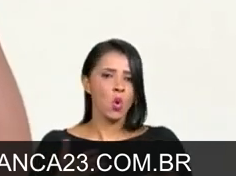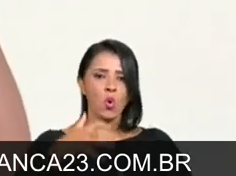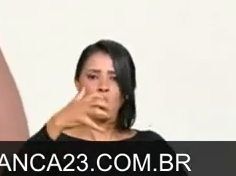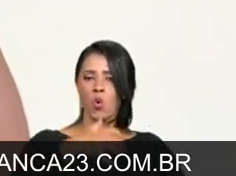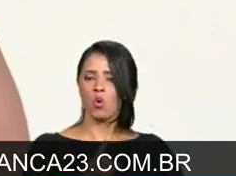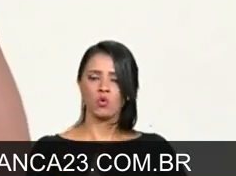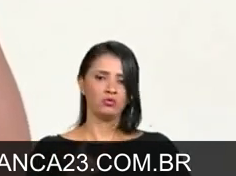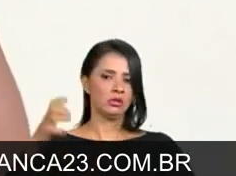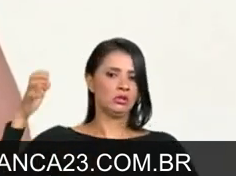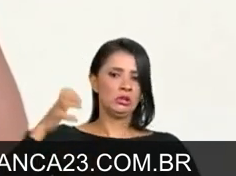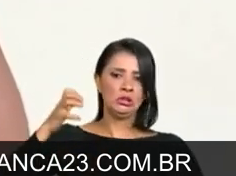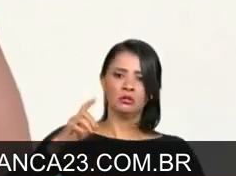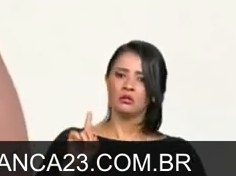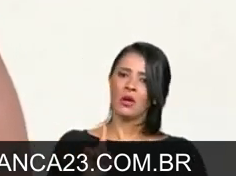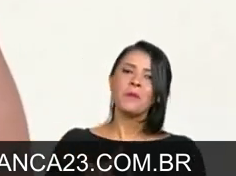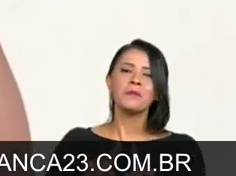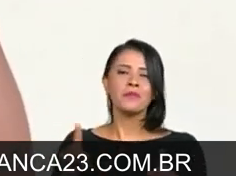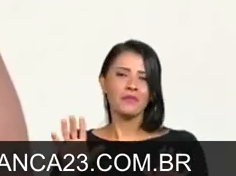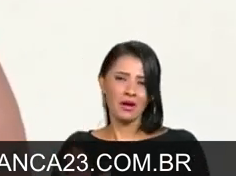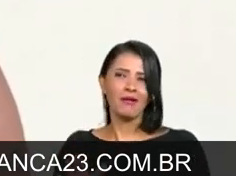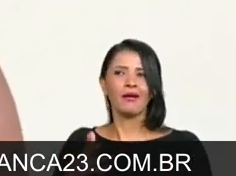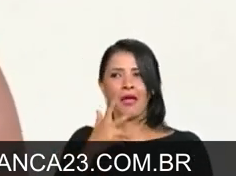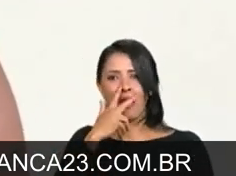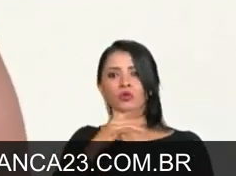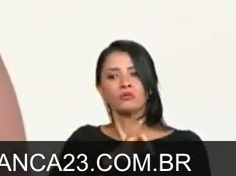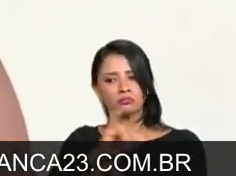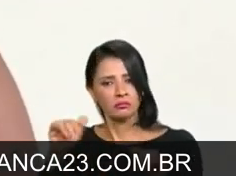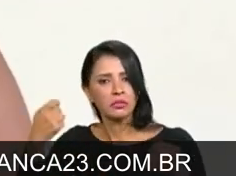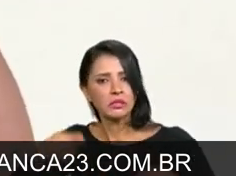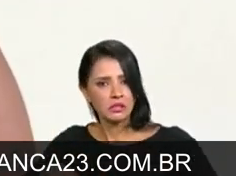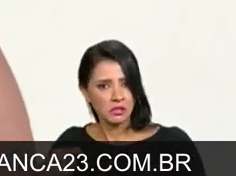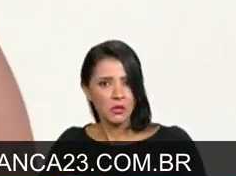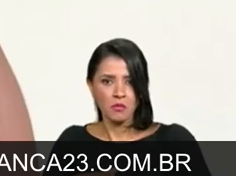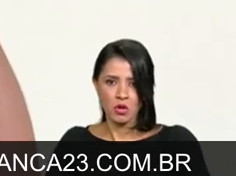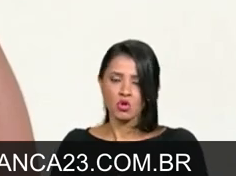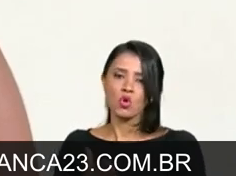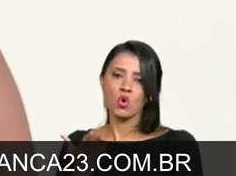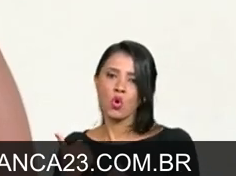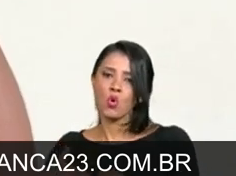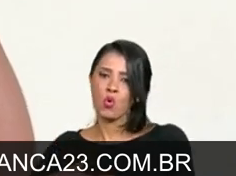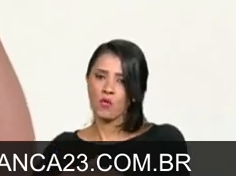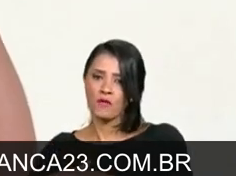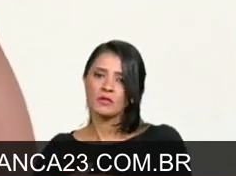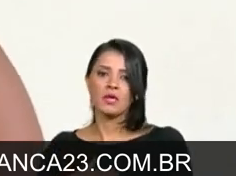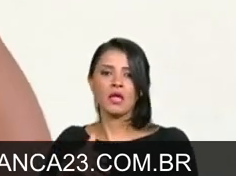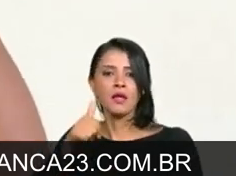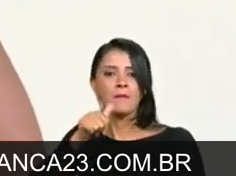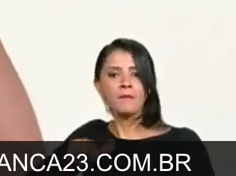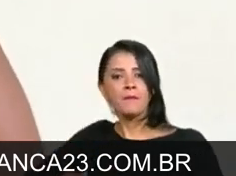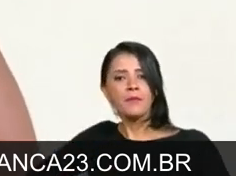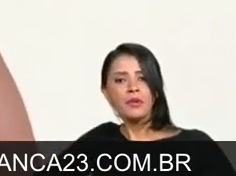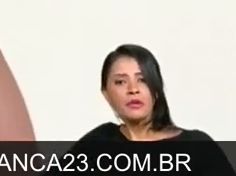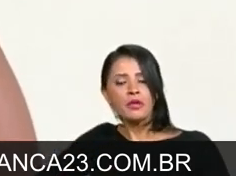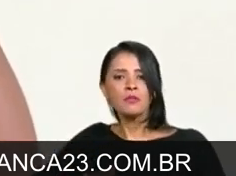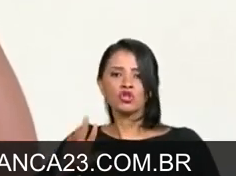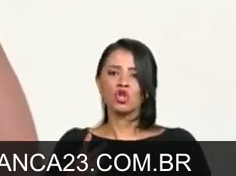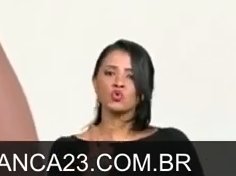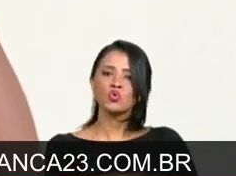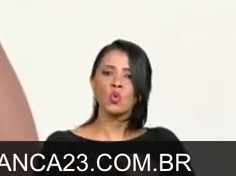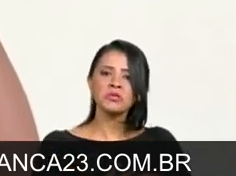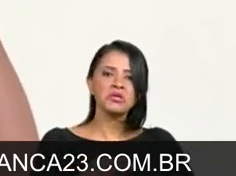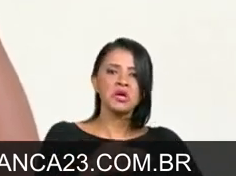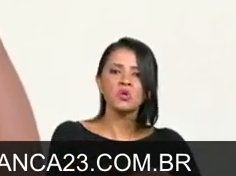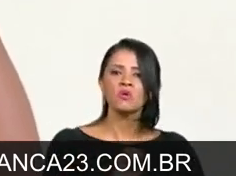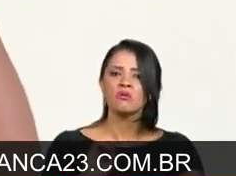afeta, mas eu acho que tem que ser dito. Quando eu conversei com primas minhas que tinham 2 anos que não iam